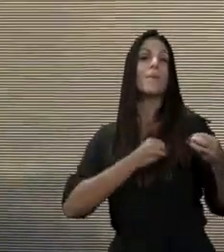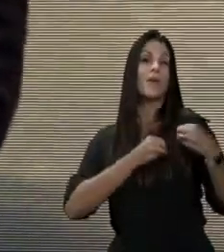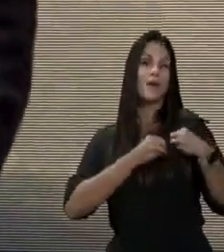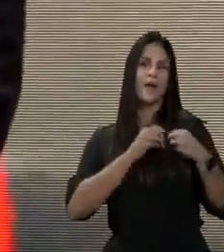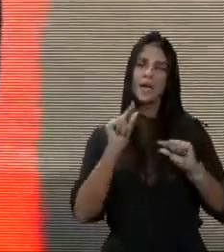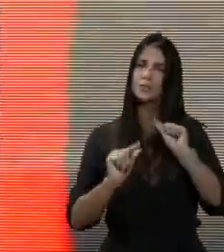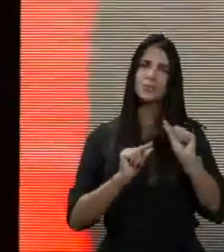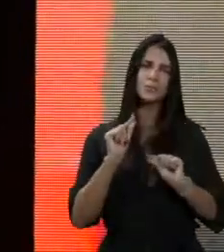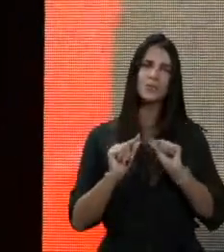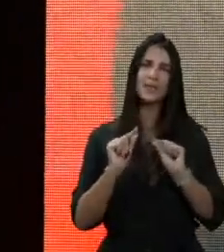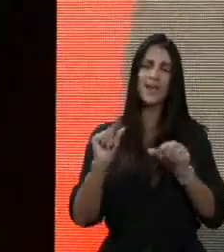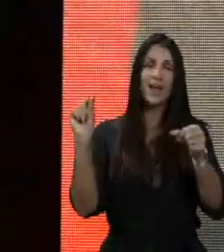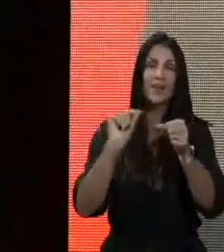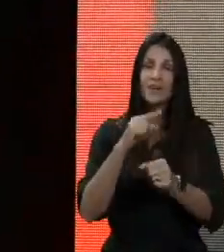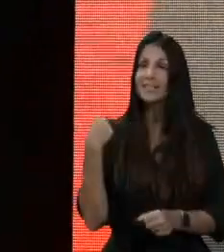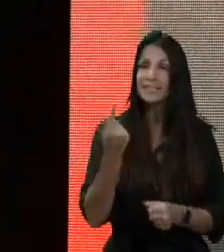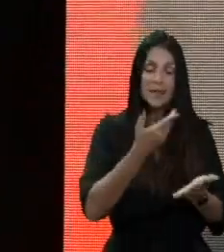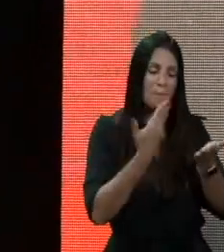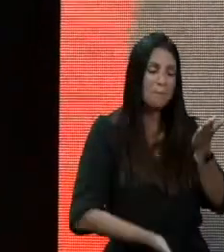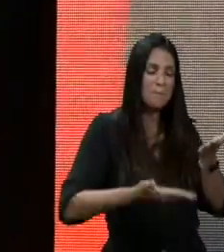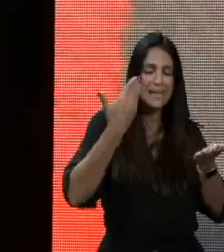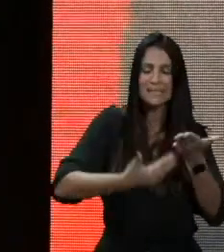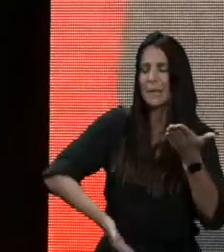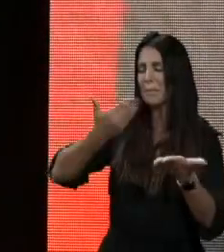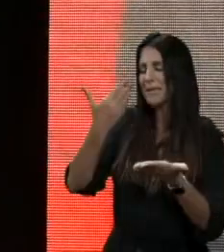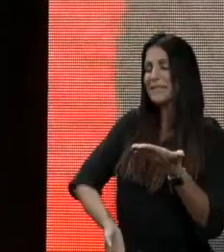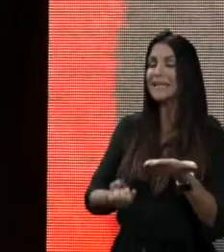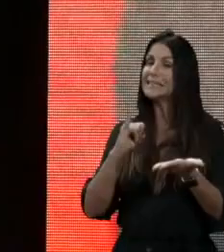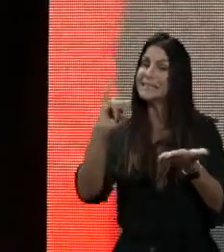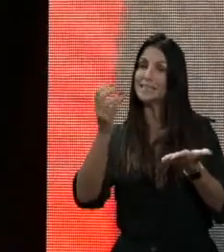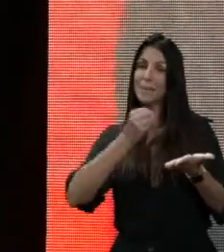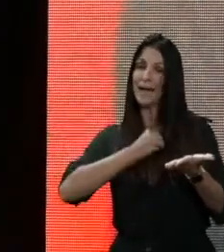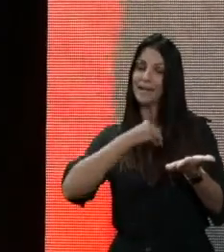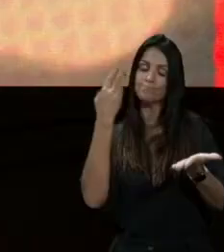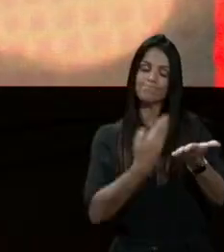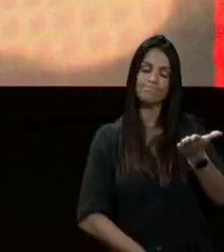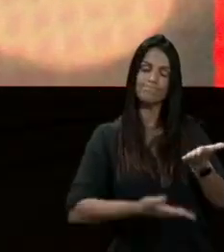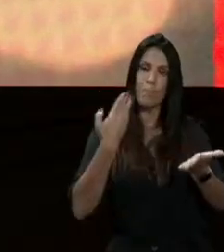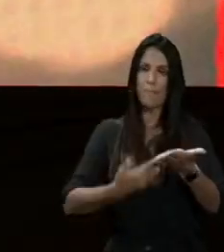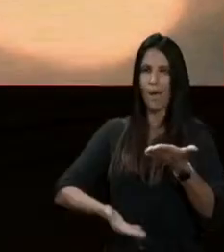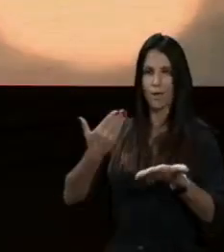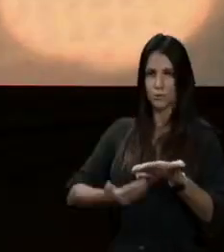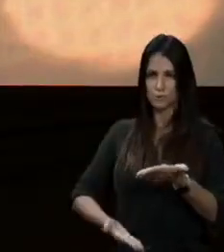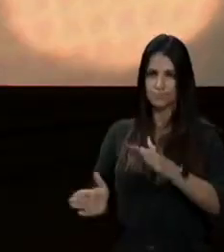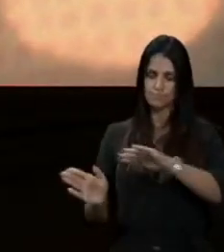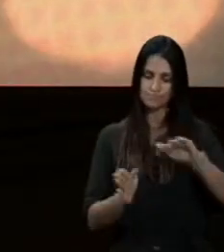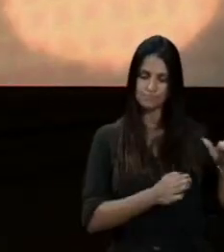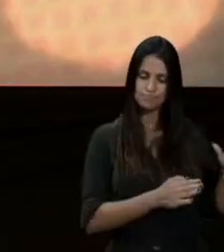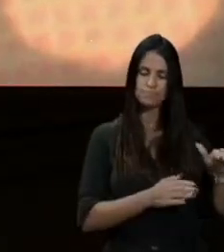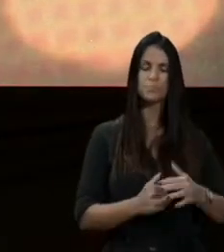que tem feito a gente perder muita coisa boa na vida quem sabe que quando era pequeno